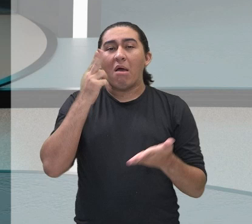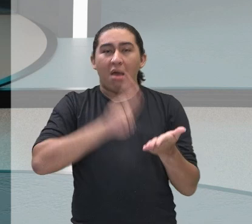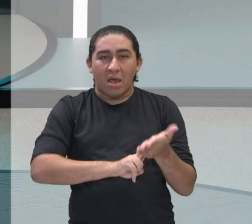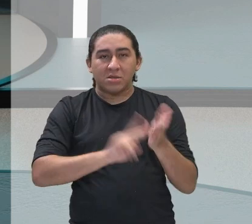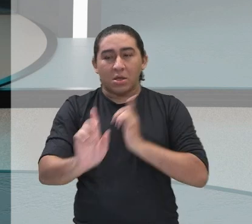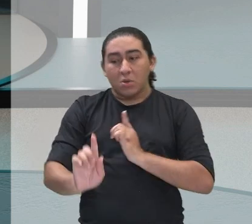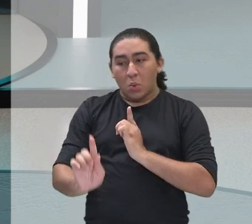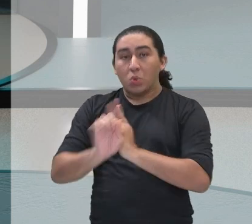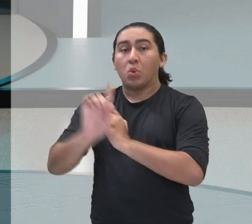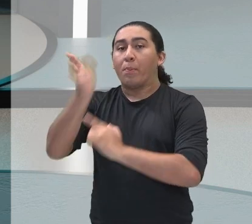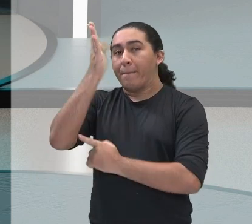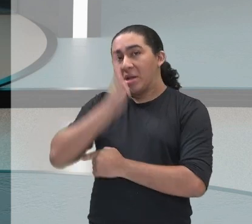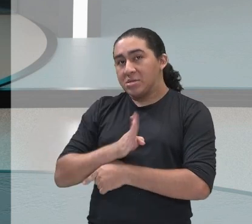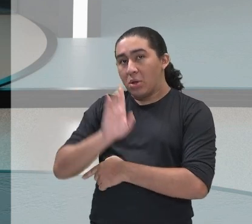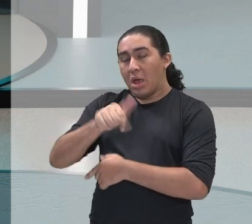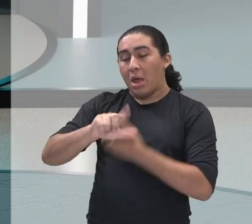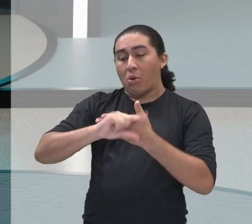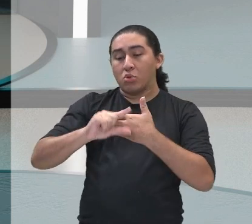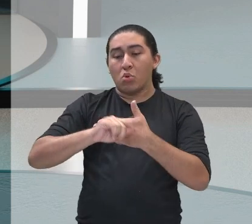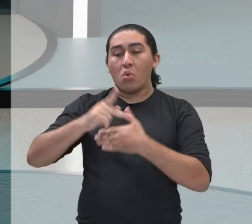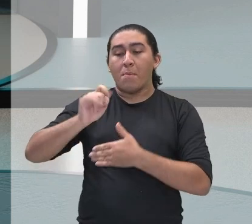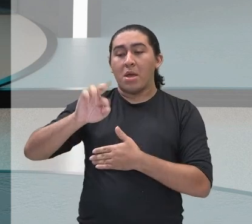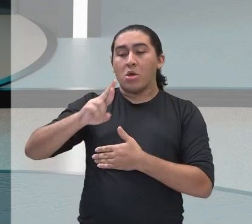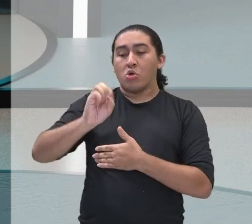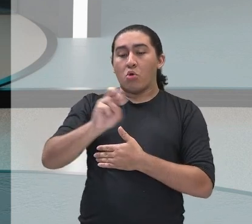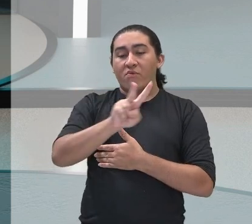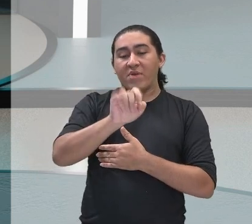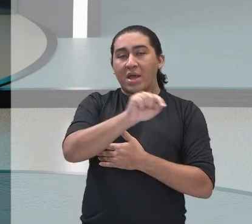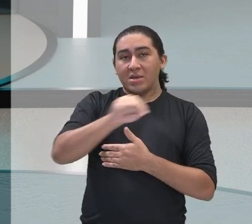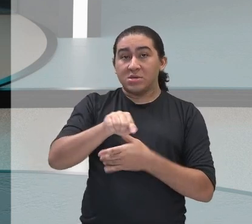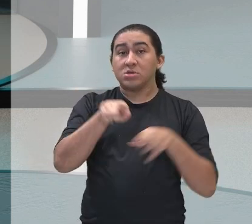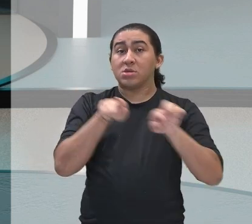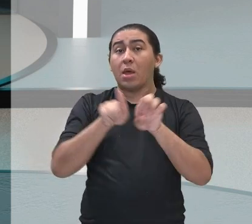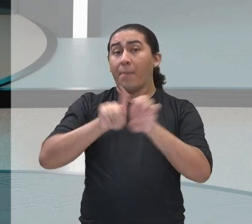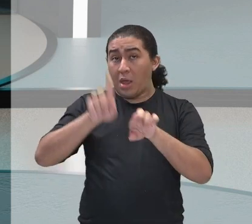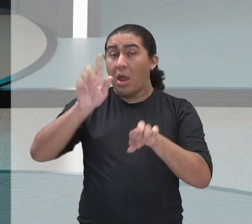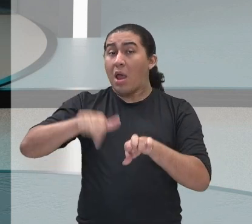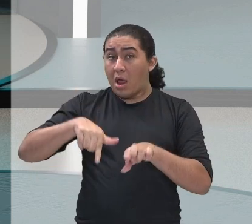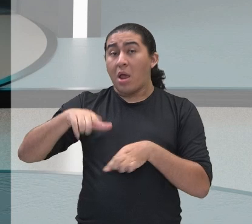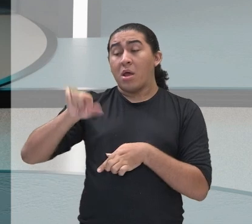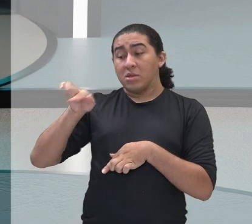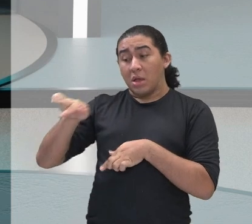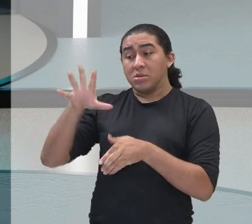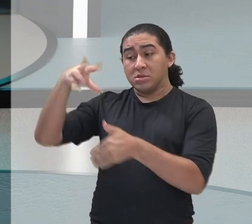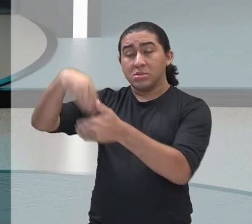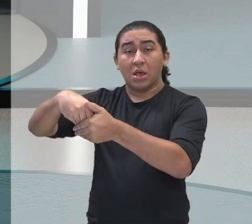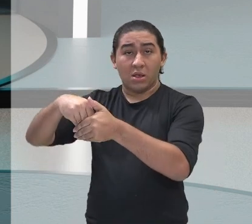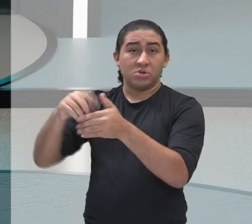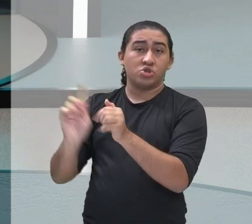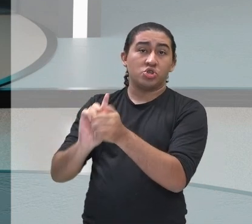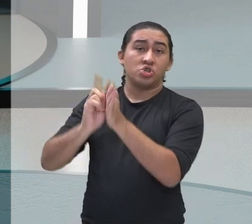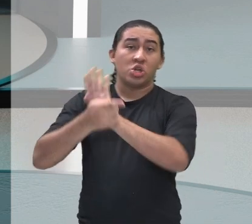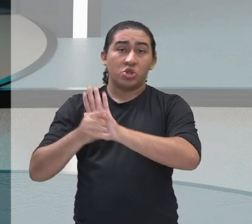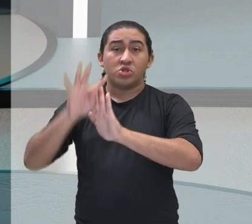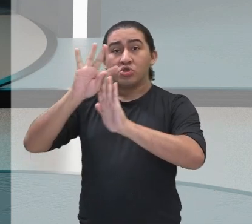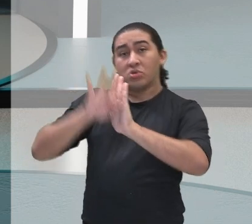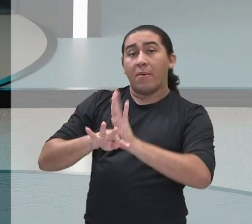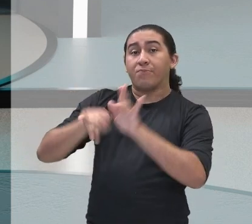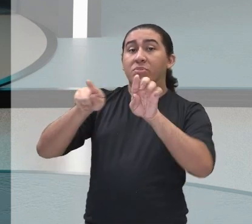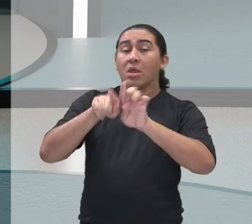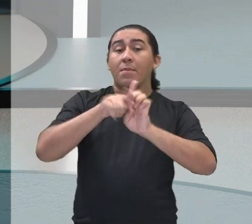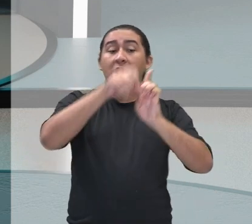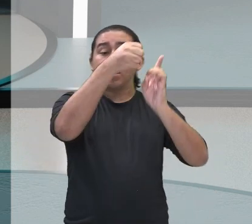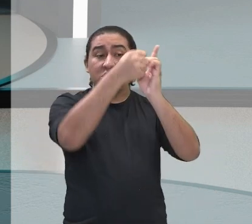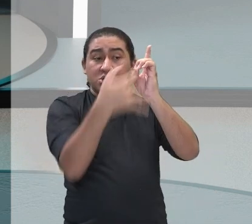feita por Pero Vaz de Caminha, também. Ela é uma crônica e ela traz descrição do que eles